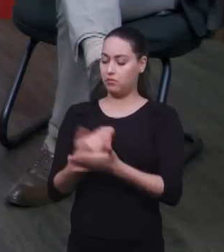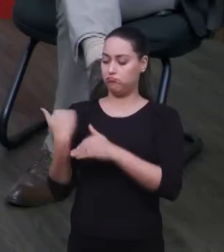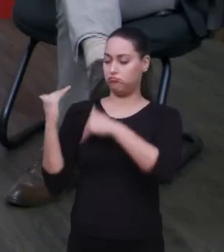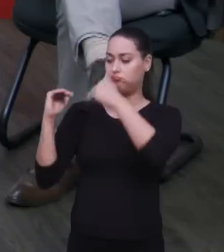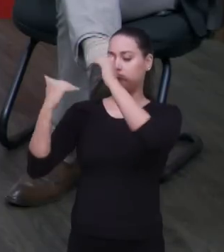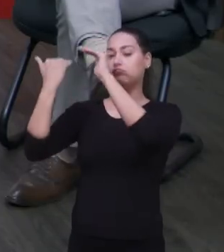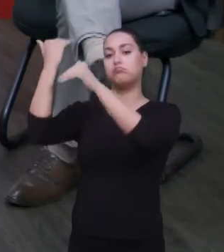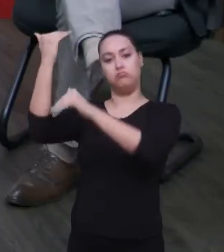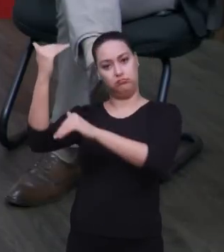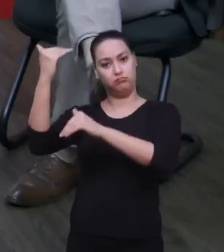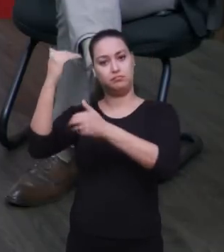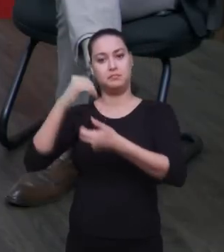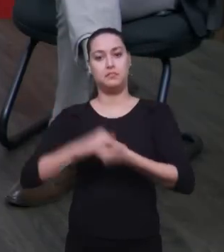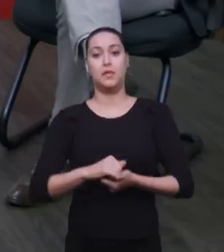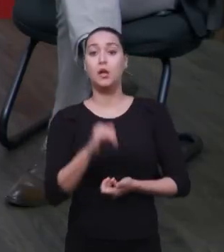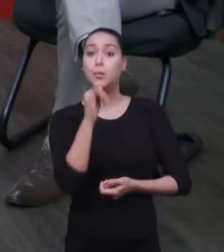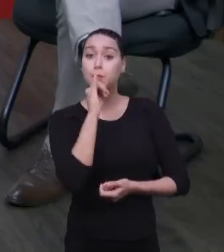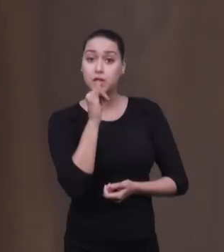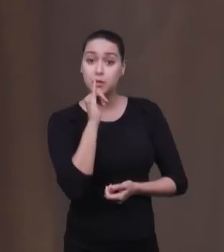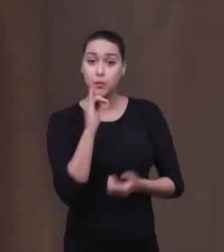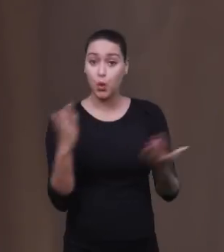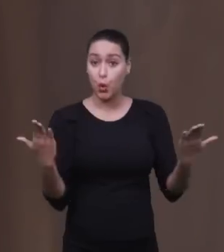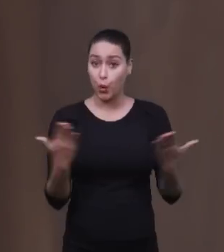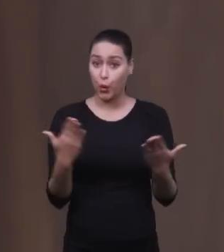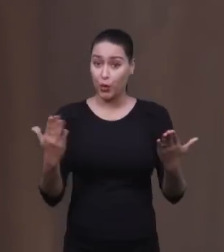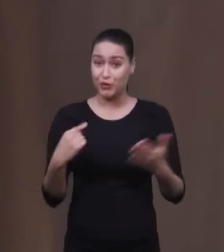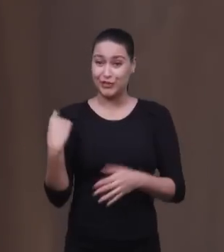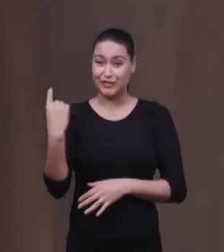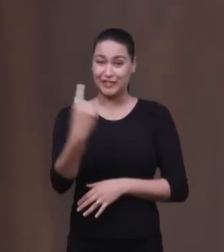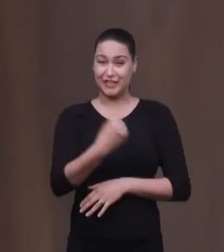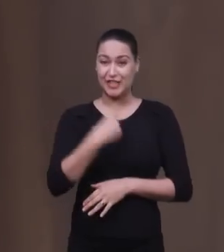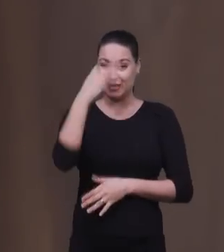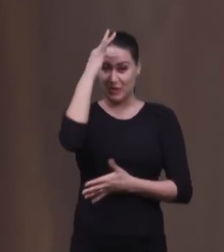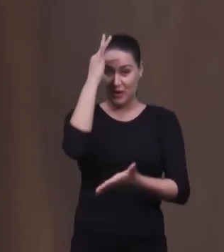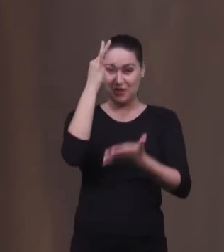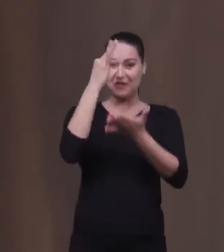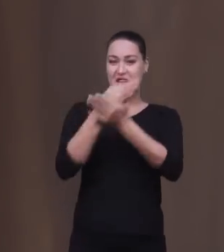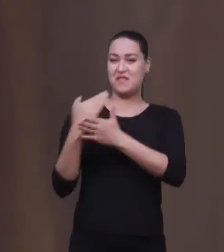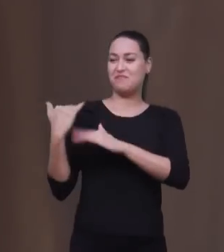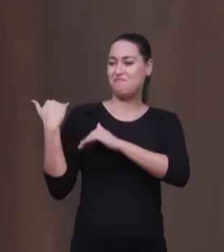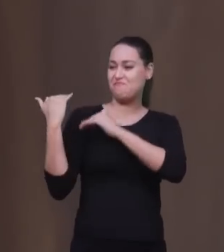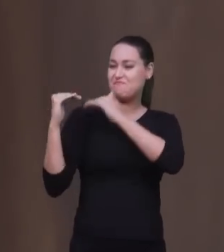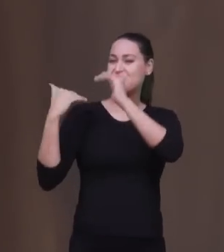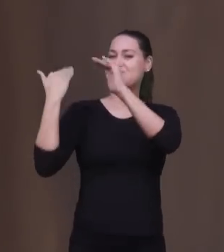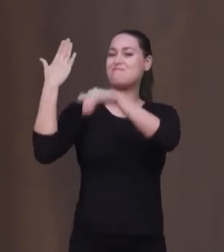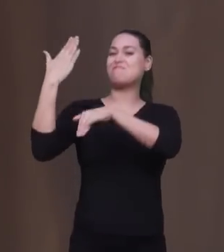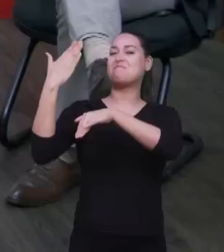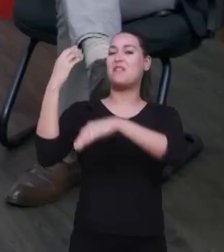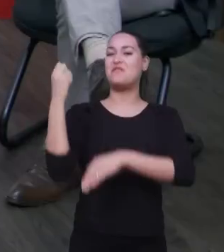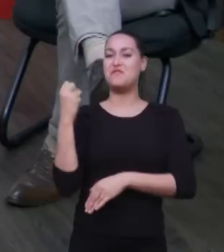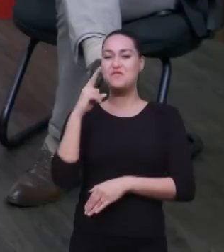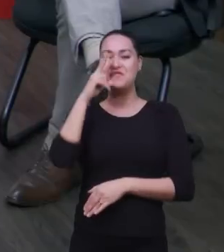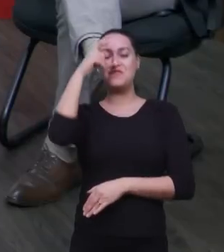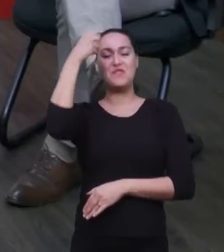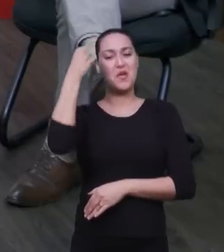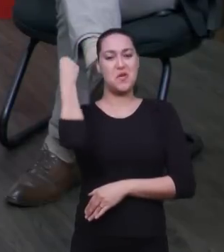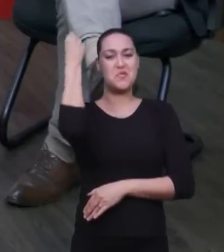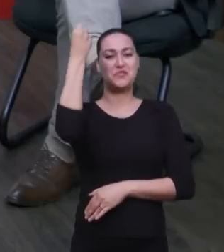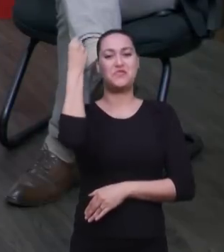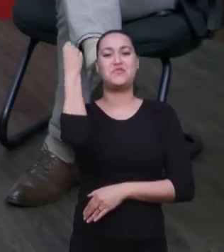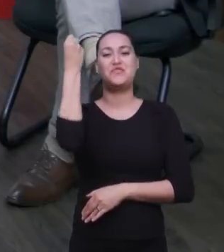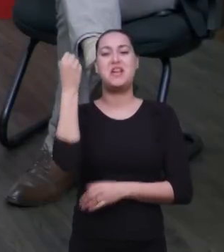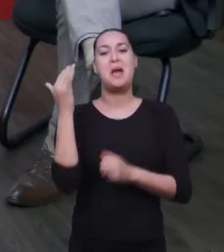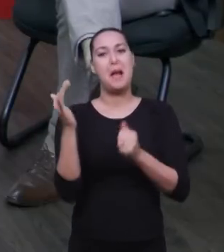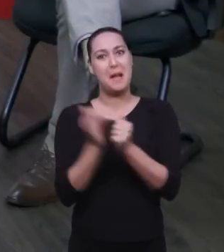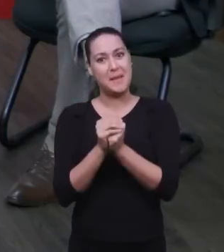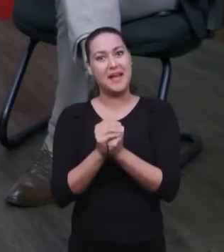vai fortalecendo. Glória a Deus. Por exemplo, hoje nós aqui vamos sair daqui com a nossa fé fortalecida. Glória a Deus. Fortalecida. Glória a Deus.